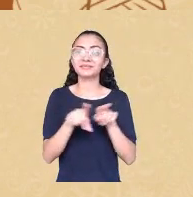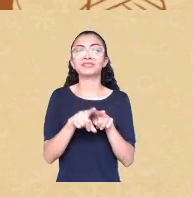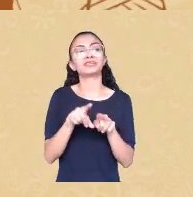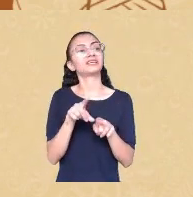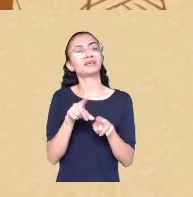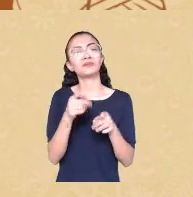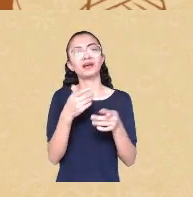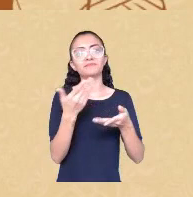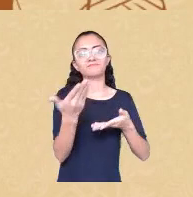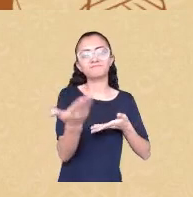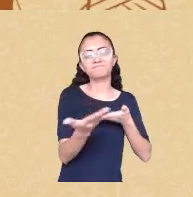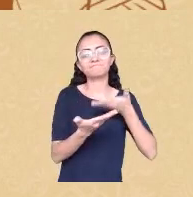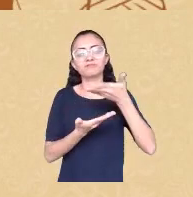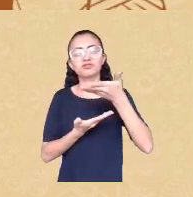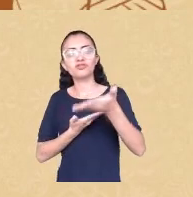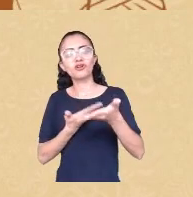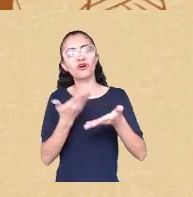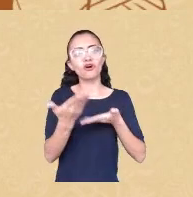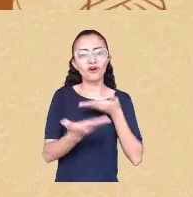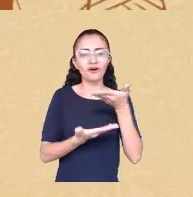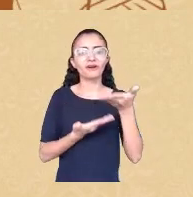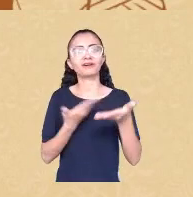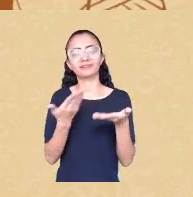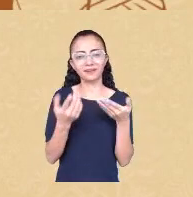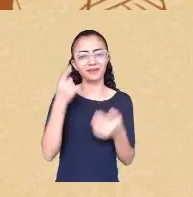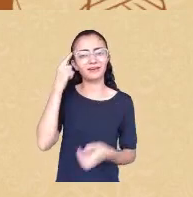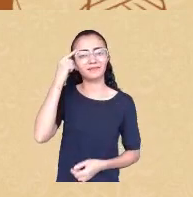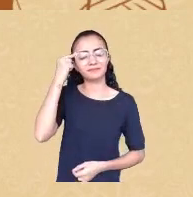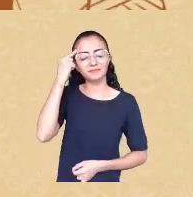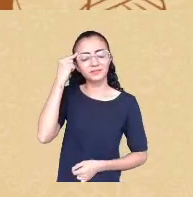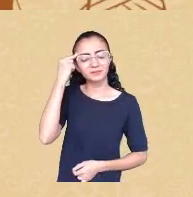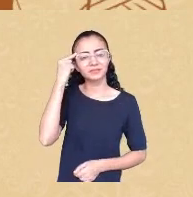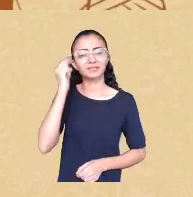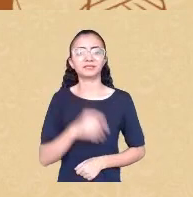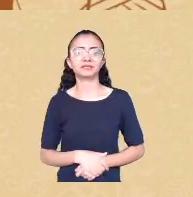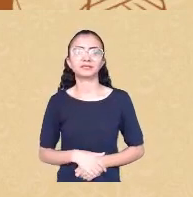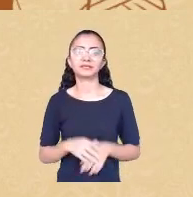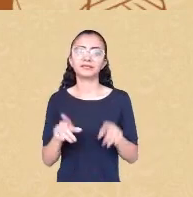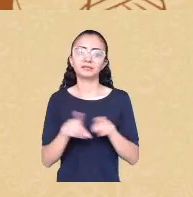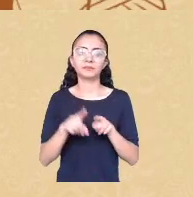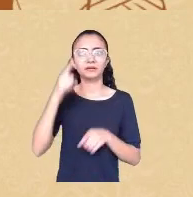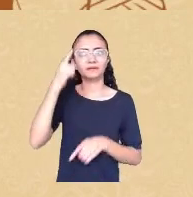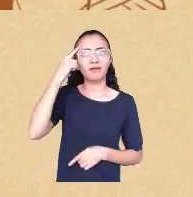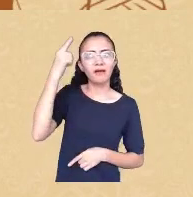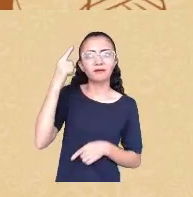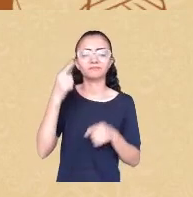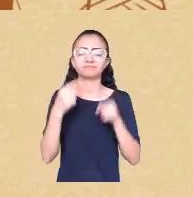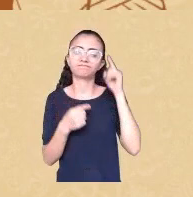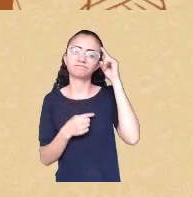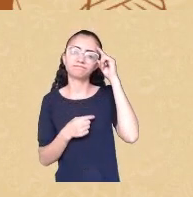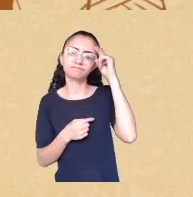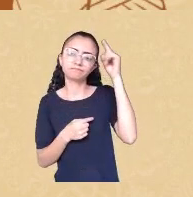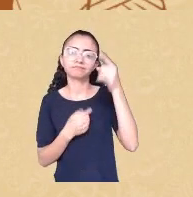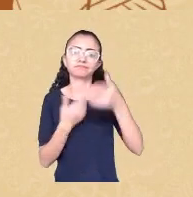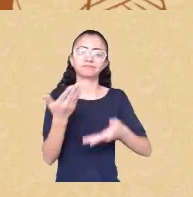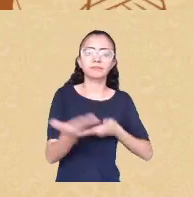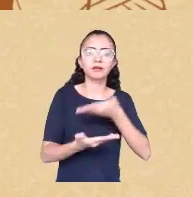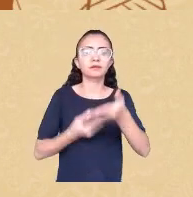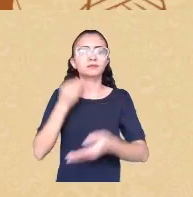com vocês e trazer algumas ideiazinhas também, para a gente refletir algumas experiências.